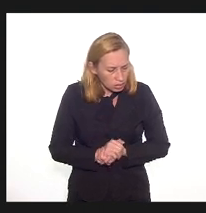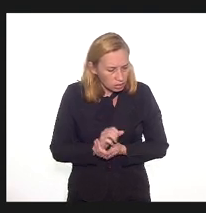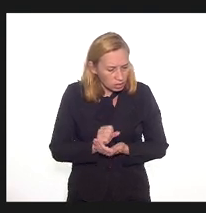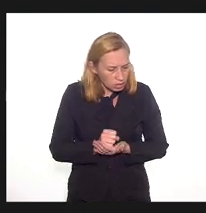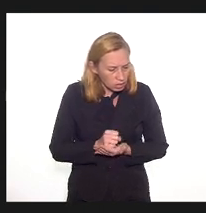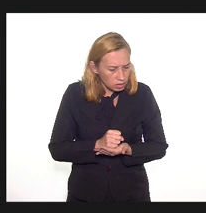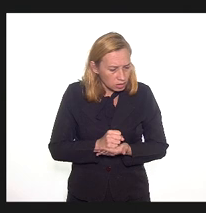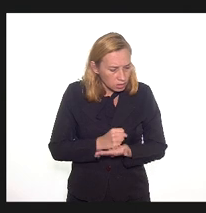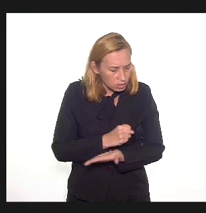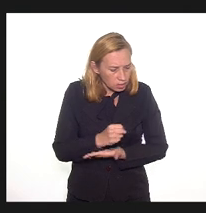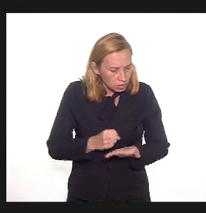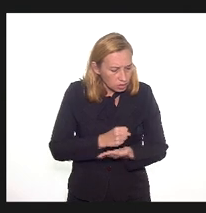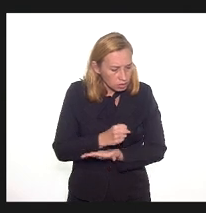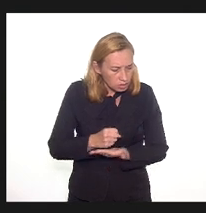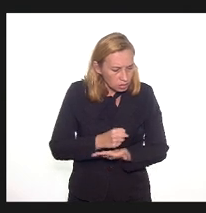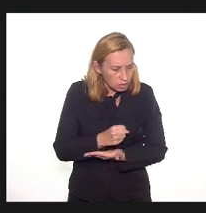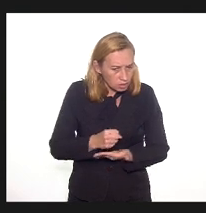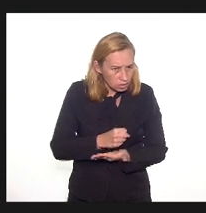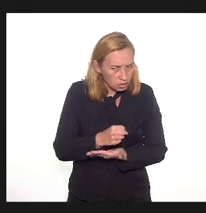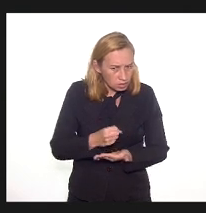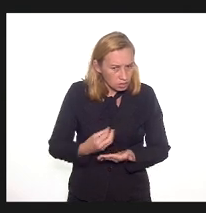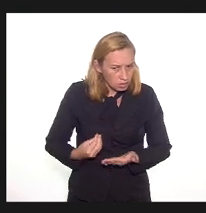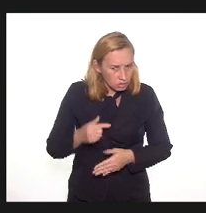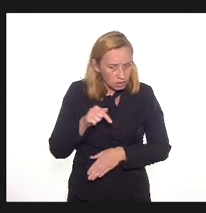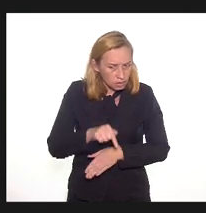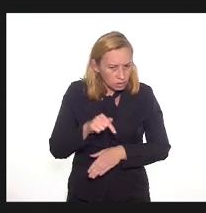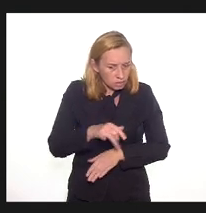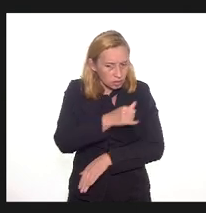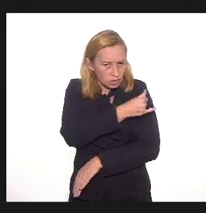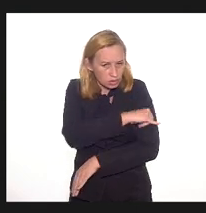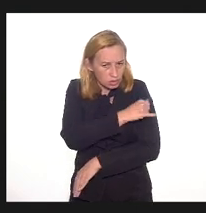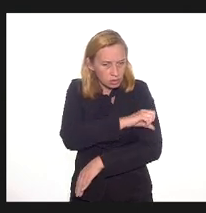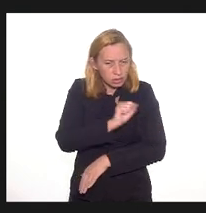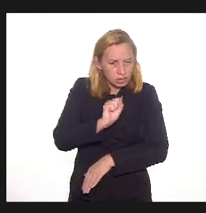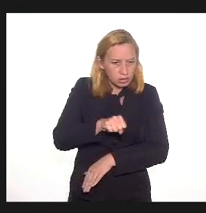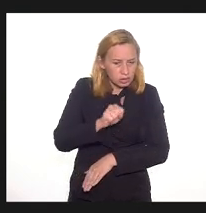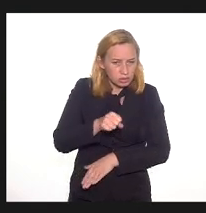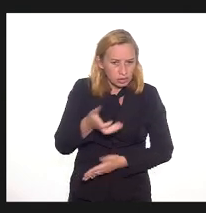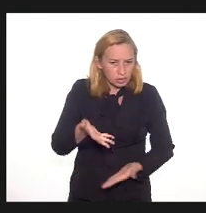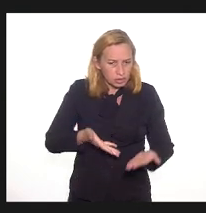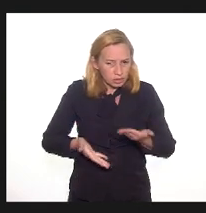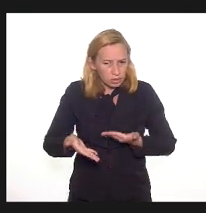Basicamente, todas estão aqui fronteiriças ao Rio de Janeiro. Então, o Rio de Janeiro, sim, tem uma participação